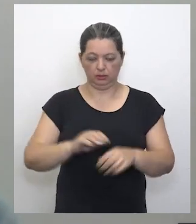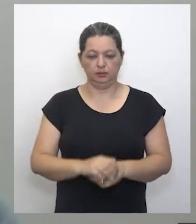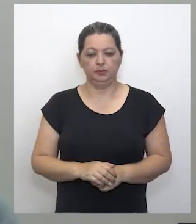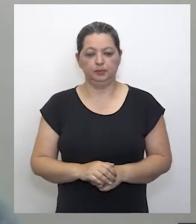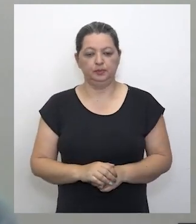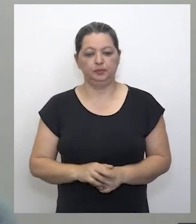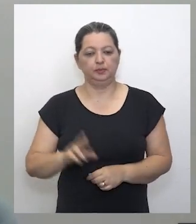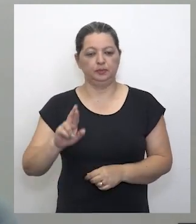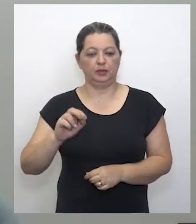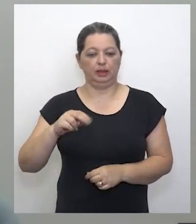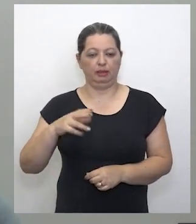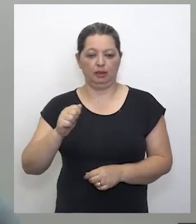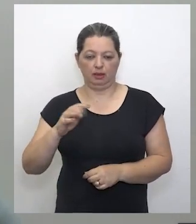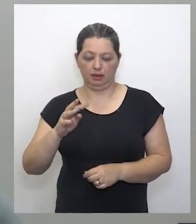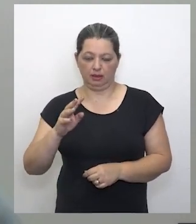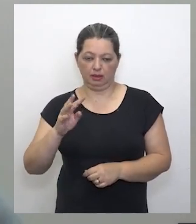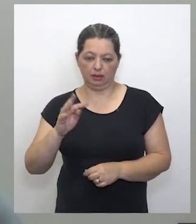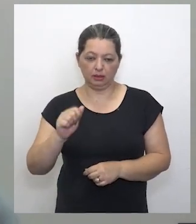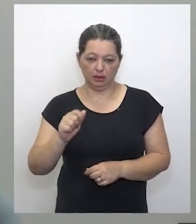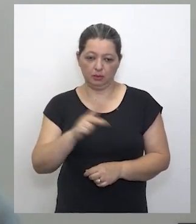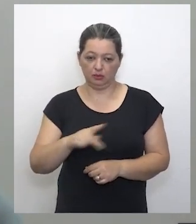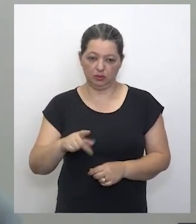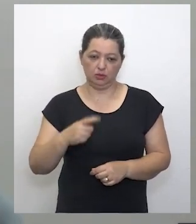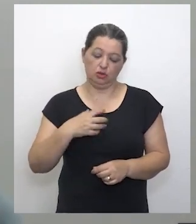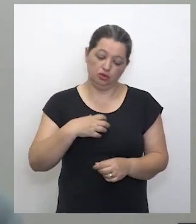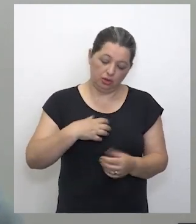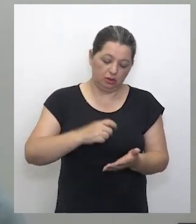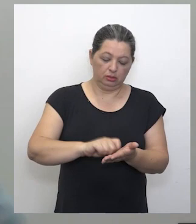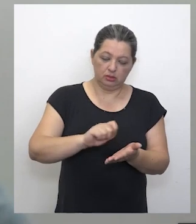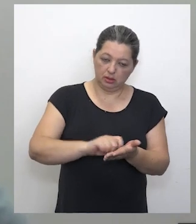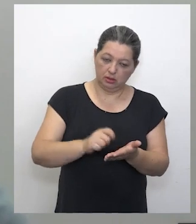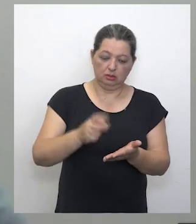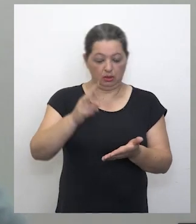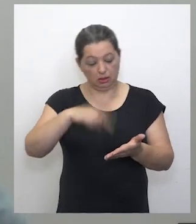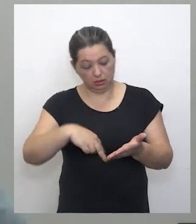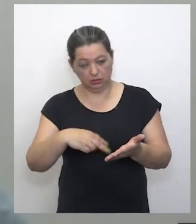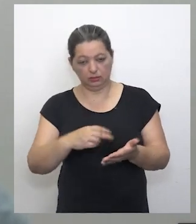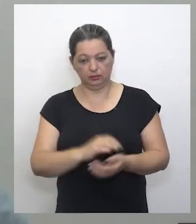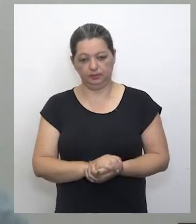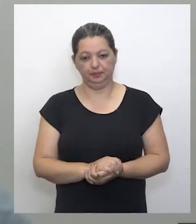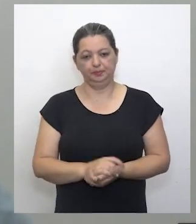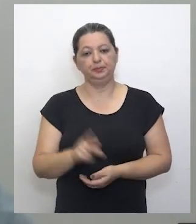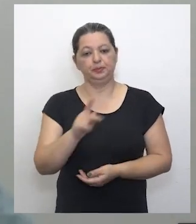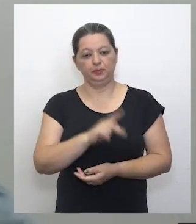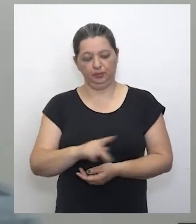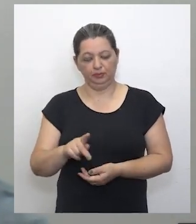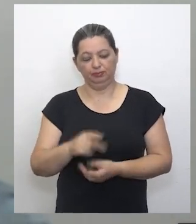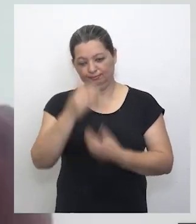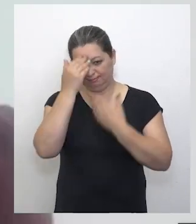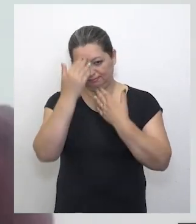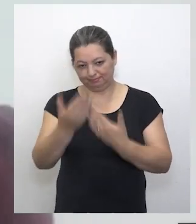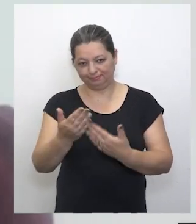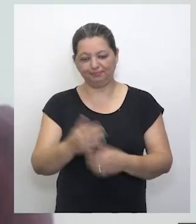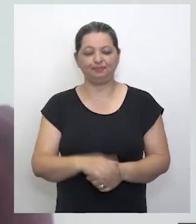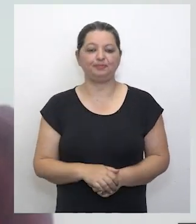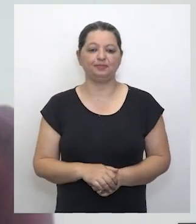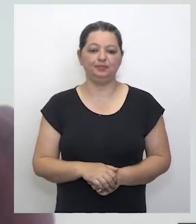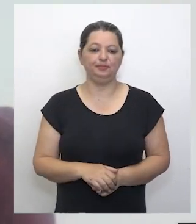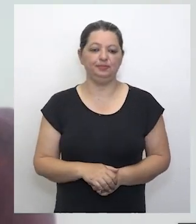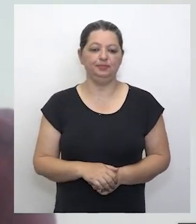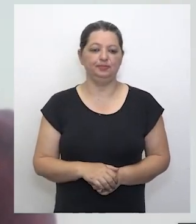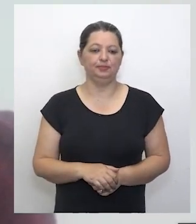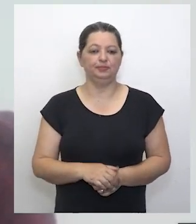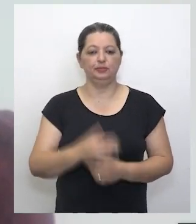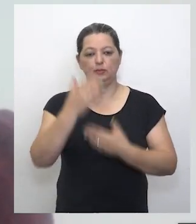Renata comenta a forma que o aluno lê ou o que escreve. Muito obrigada, professores. Rafa? Muito obrigado, Tati.